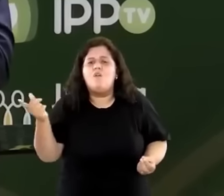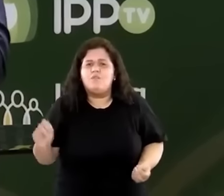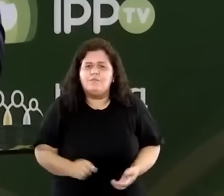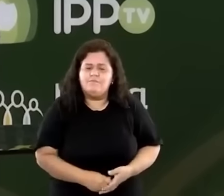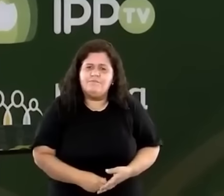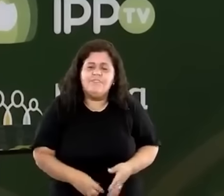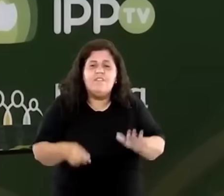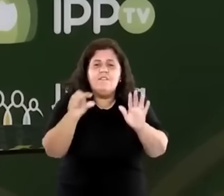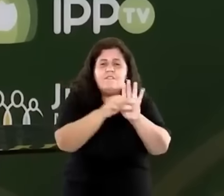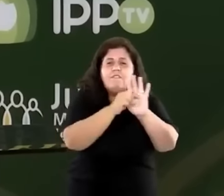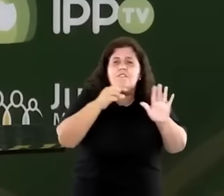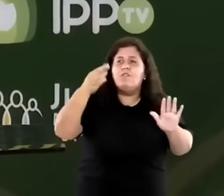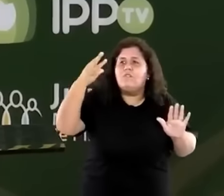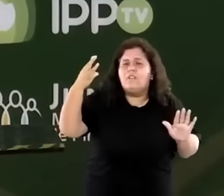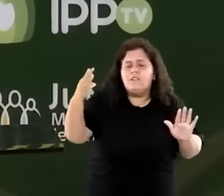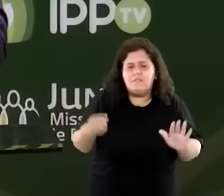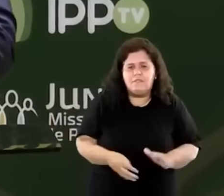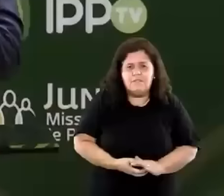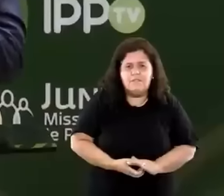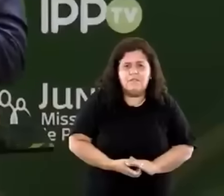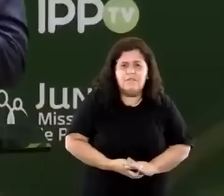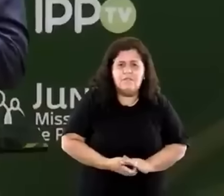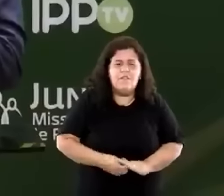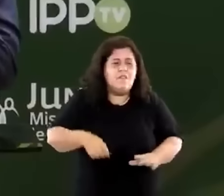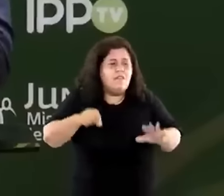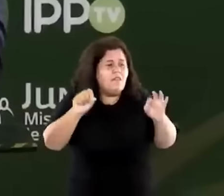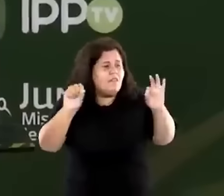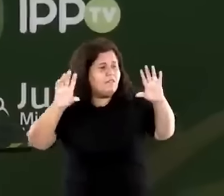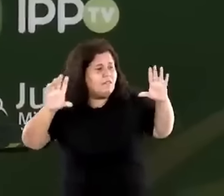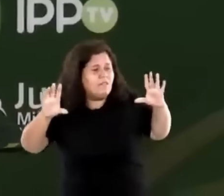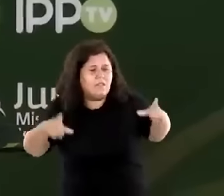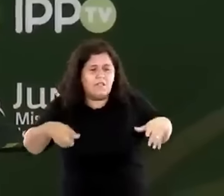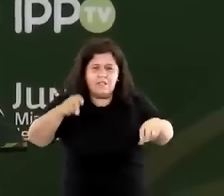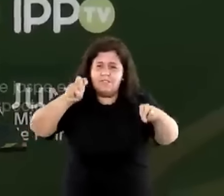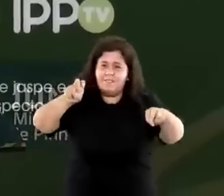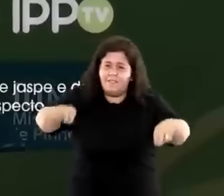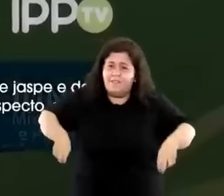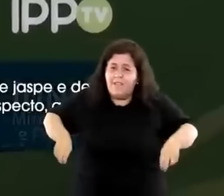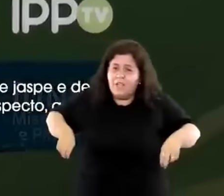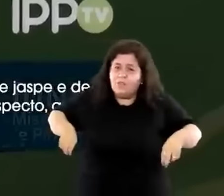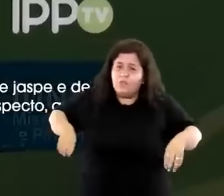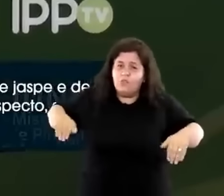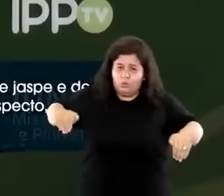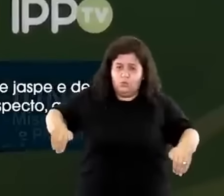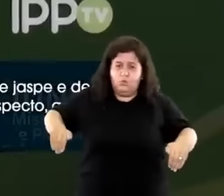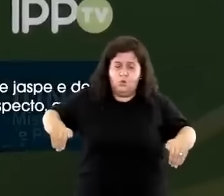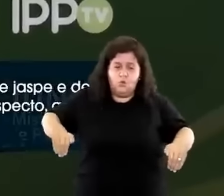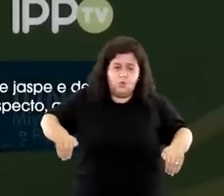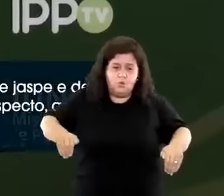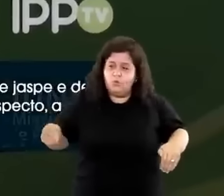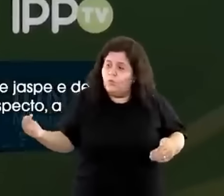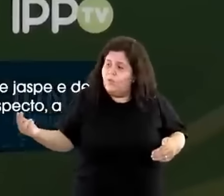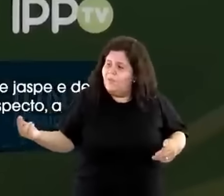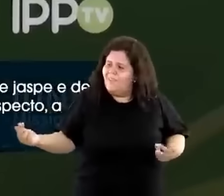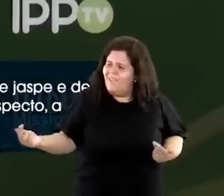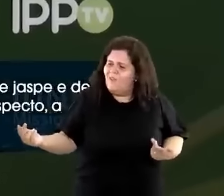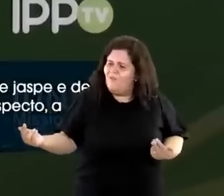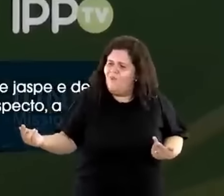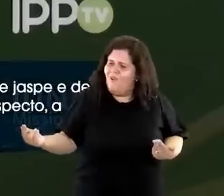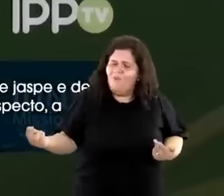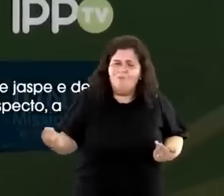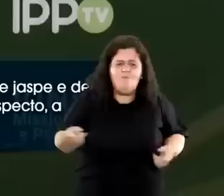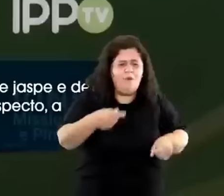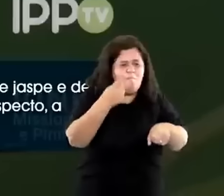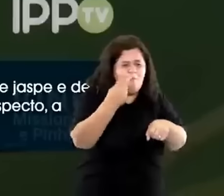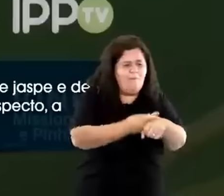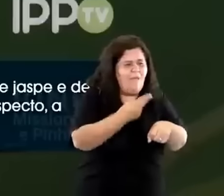o Versículo 3 tá escrito assim ess que se acha sentado no trono é semelhante no aspecto à pedra de Jaspe de sardônio e ao redor